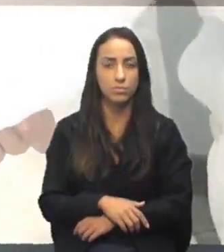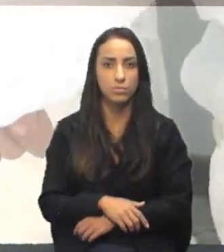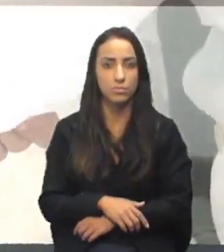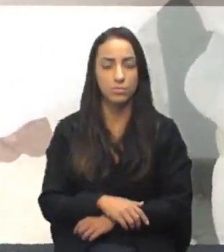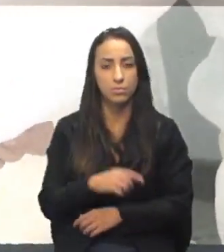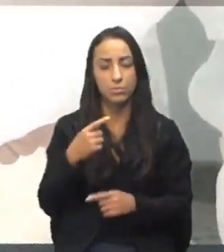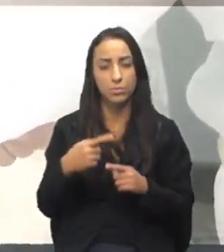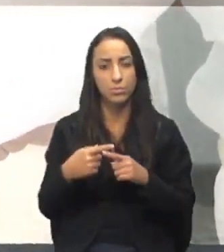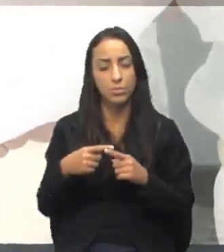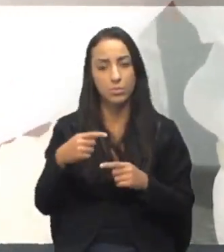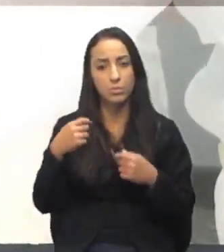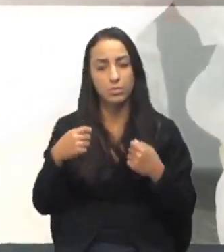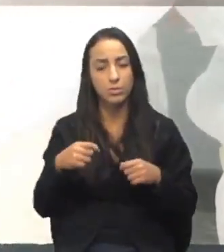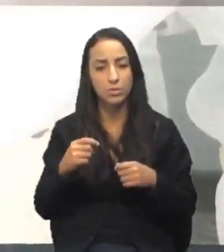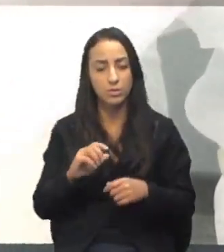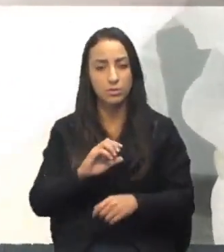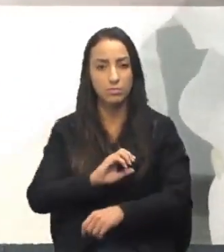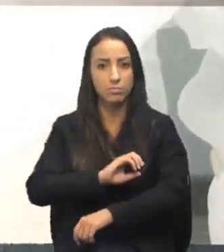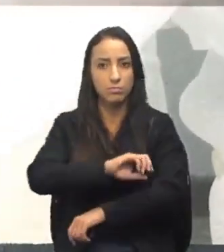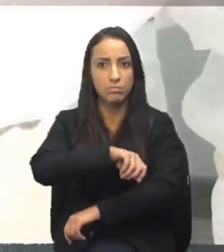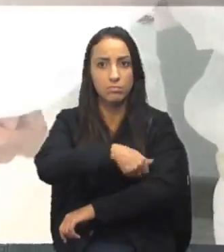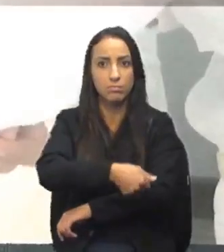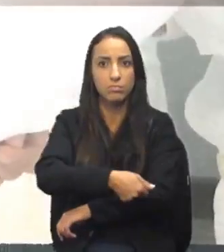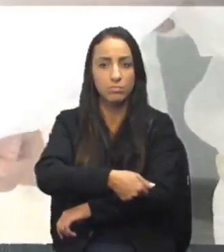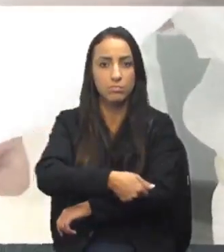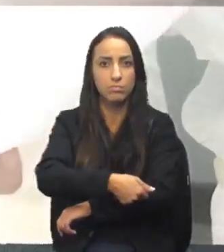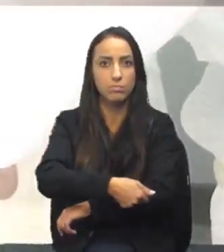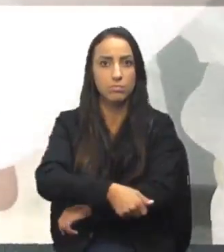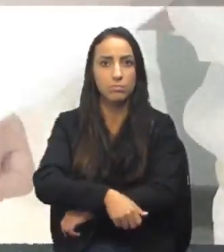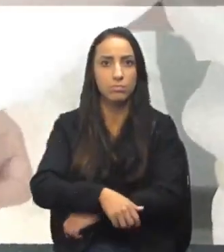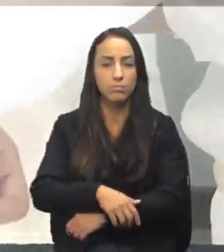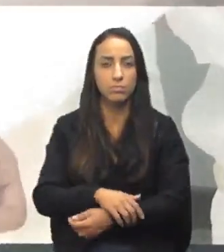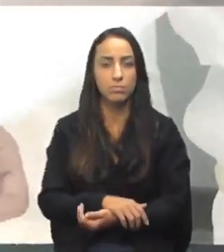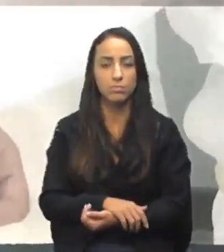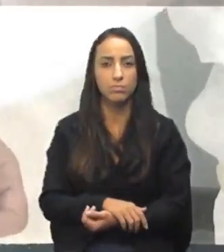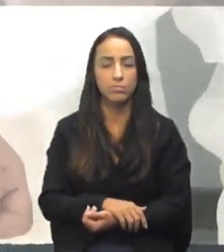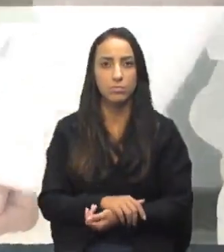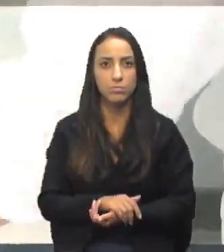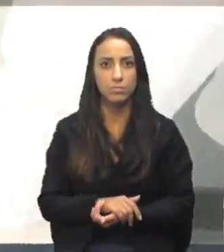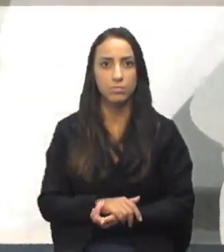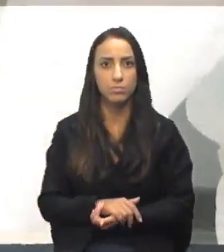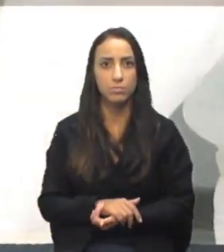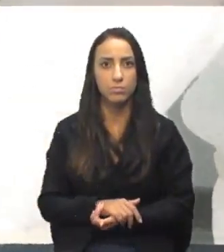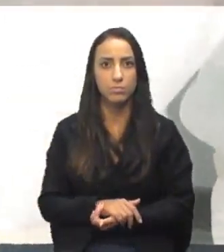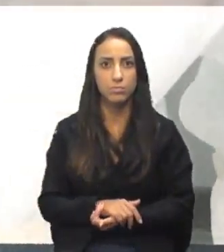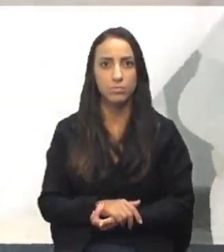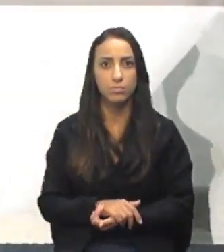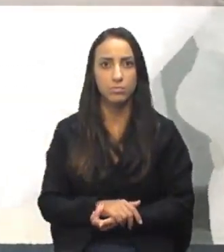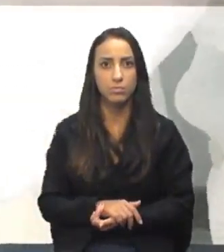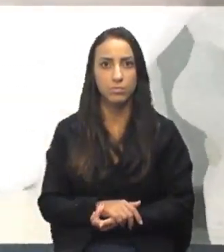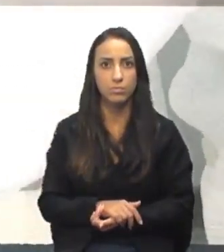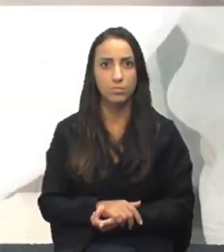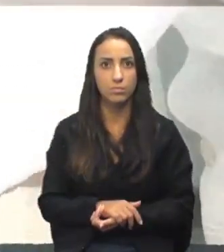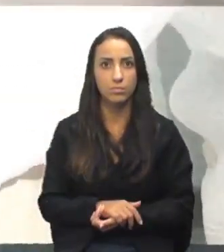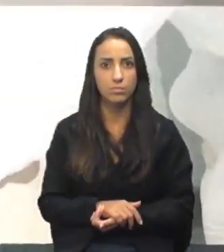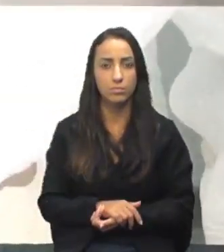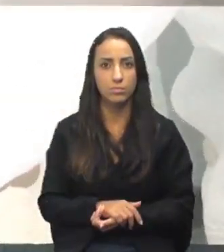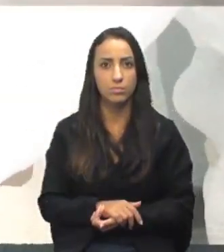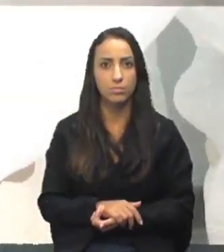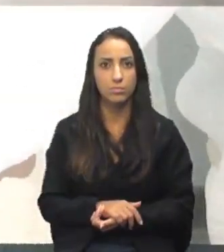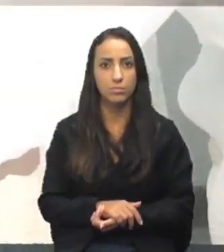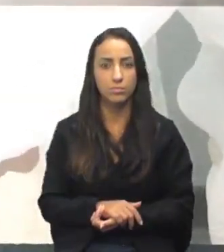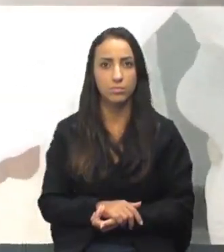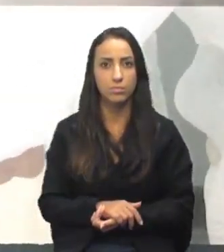dobrar a atadura sobre ela mesma, formando um ângulo de 180 graus após cada